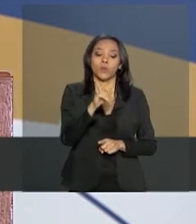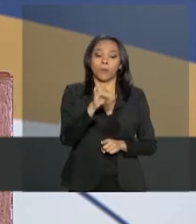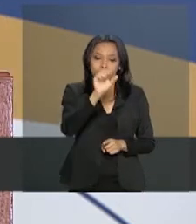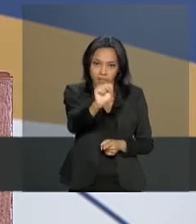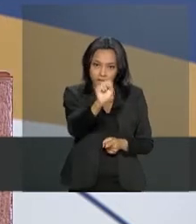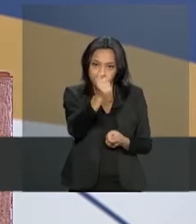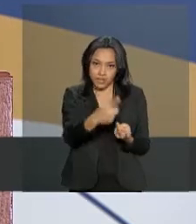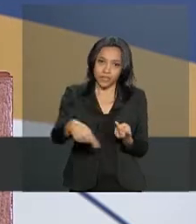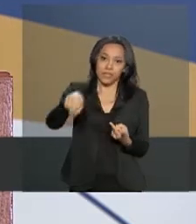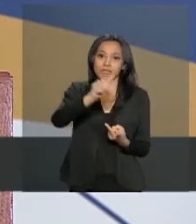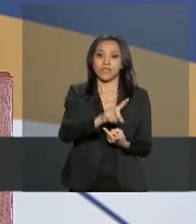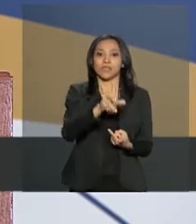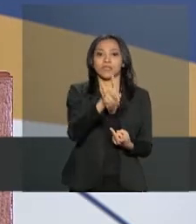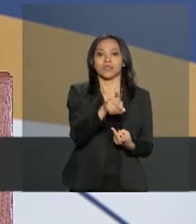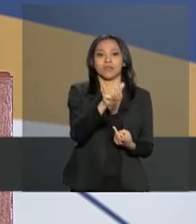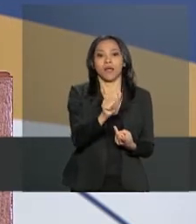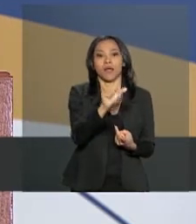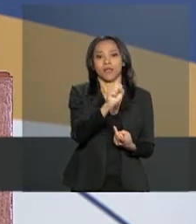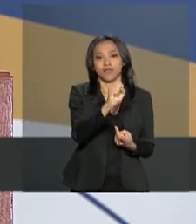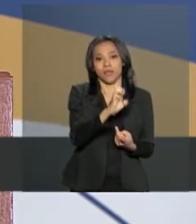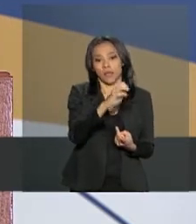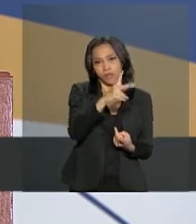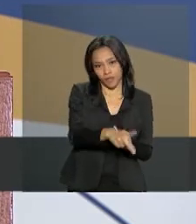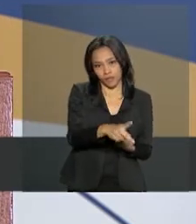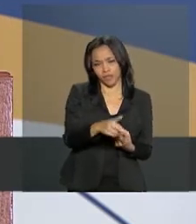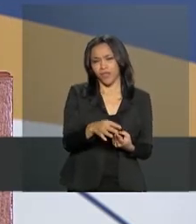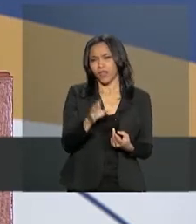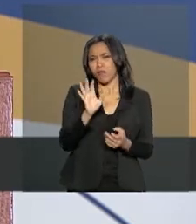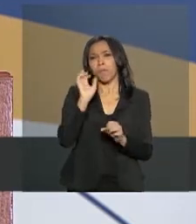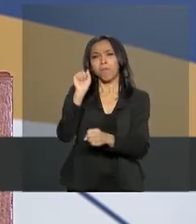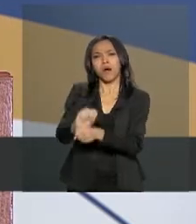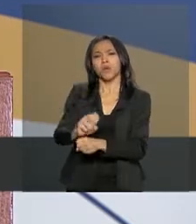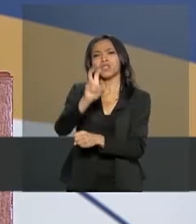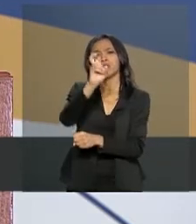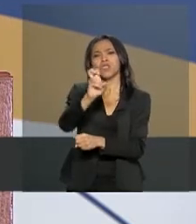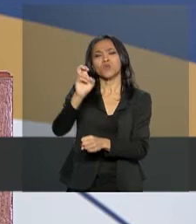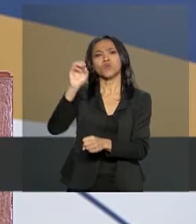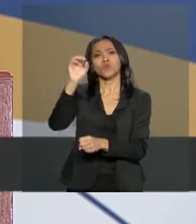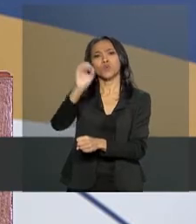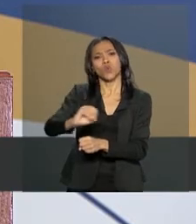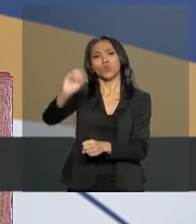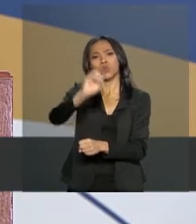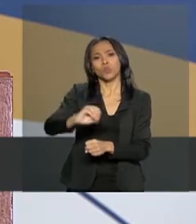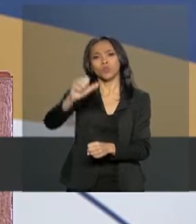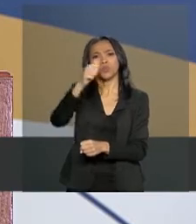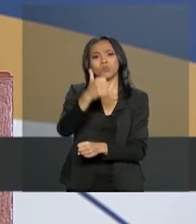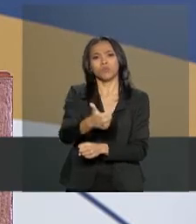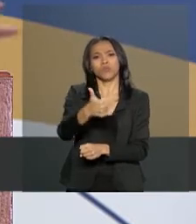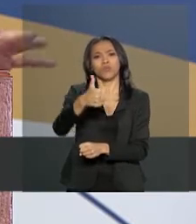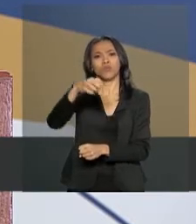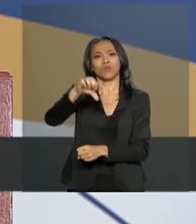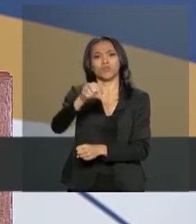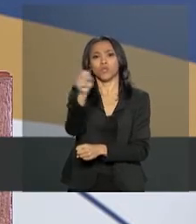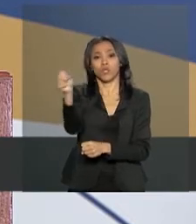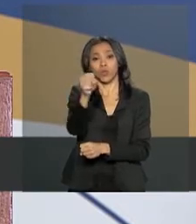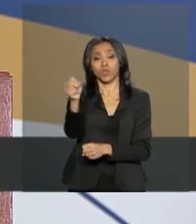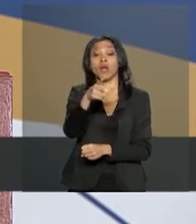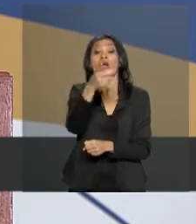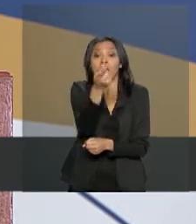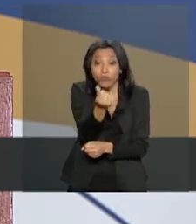entrar dinheiro para o pis pasep em 5 de outubro de 1988 quando se modificou o sistema e hoje está lá